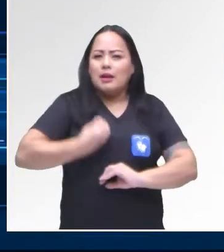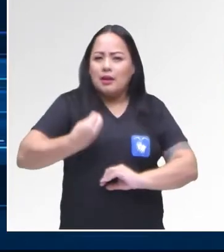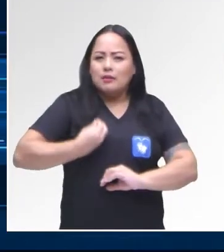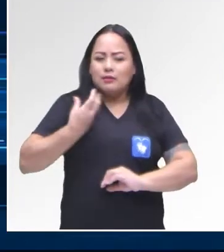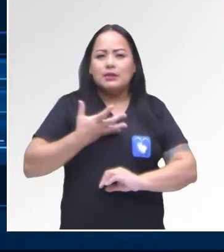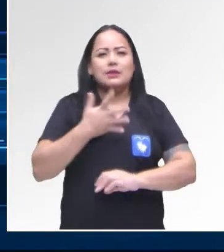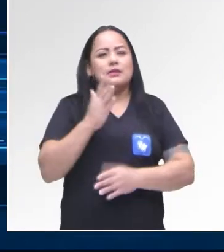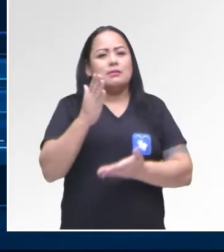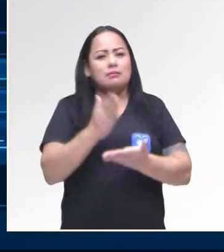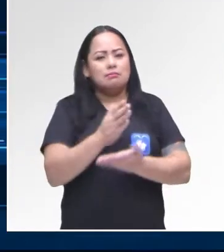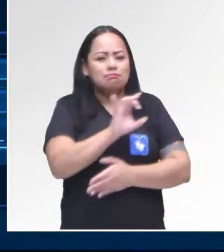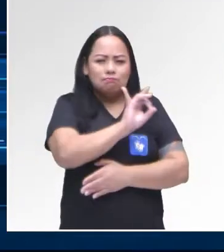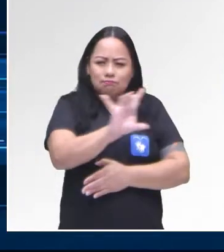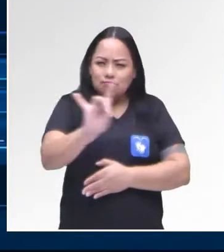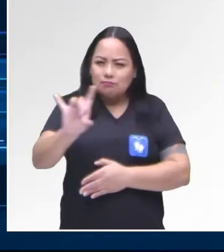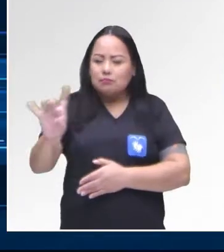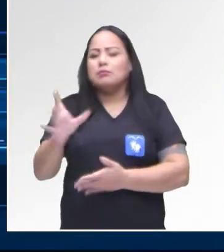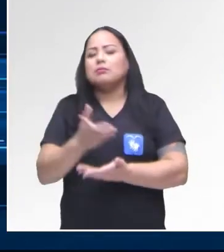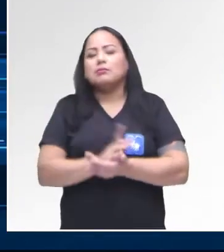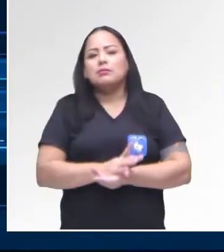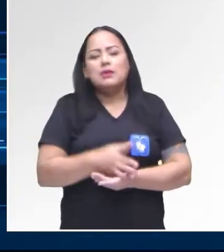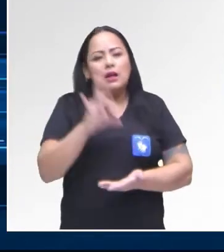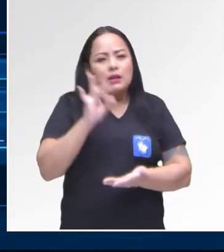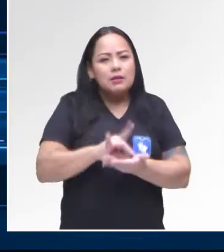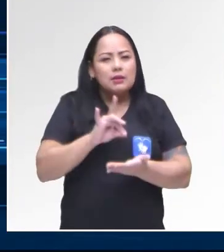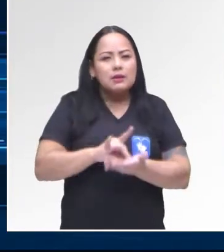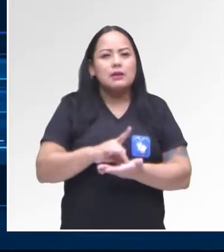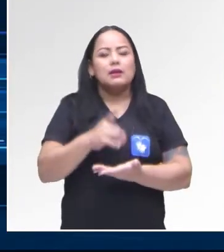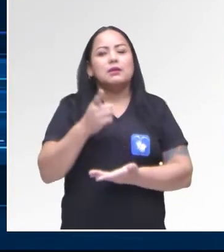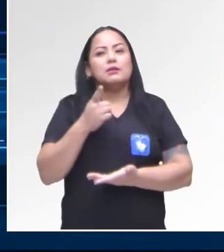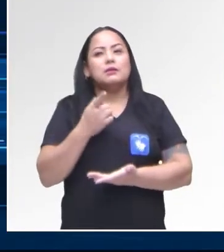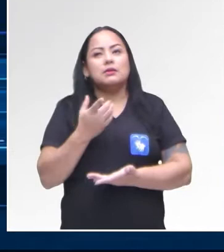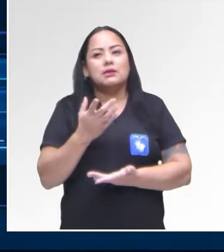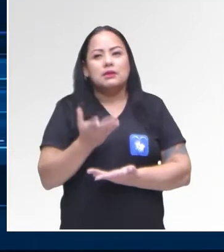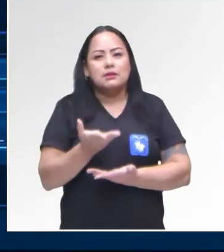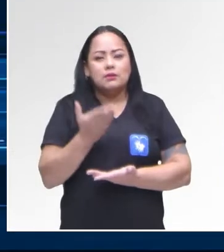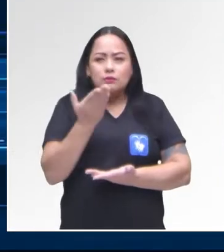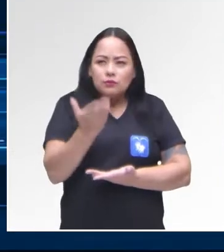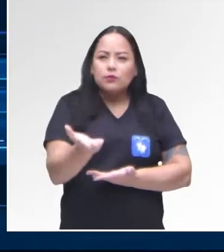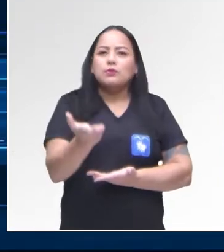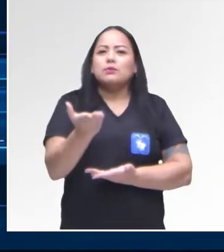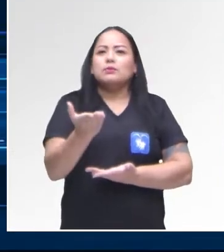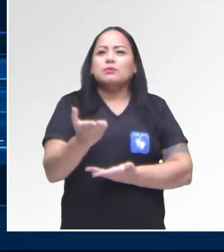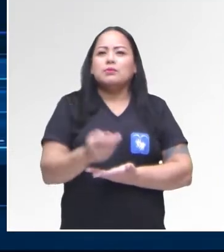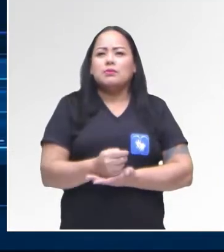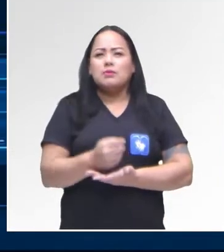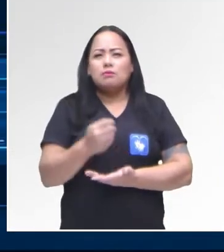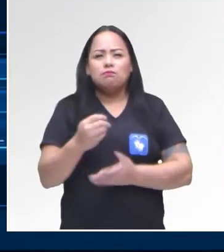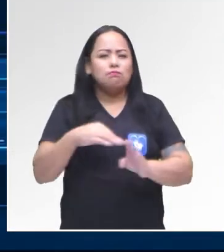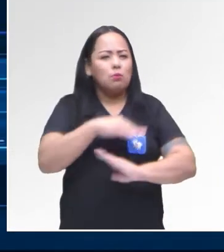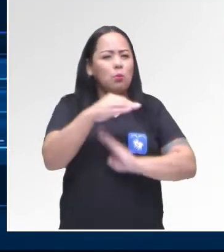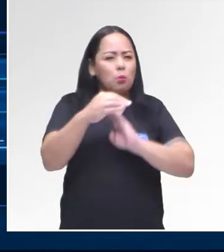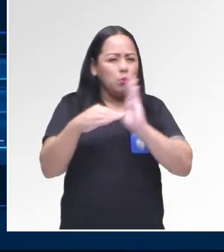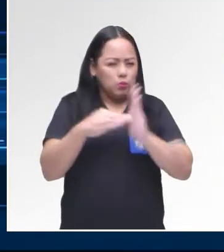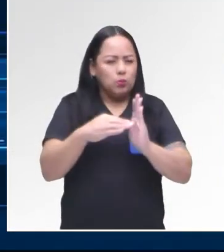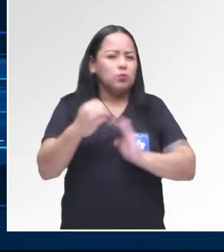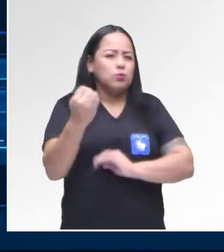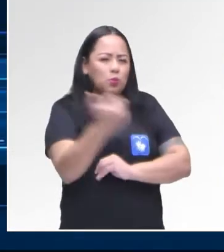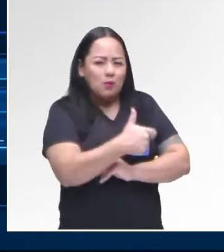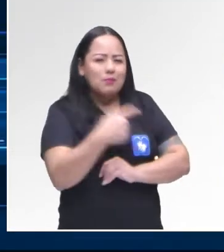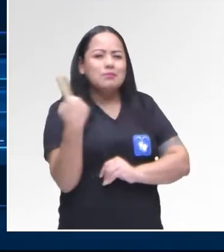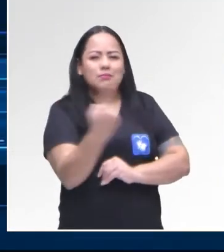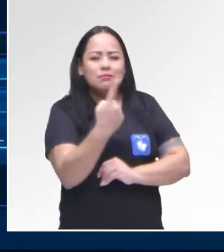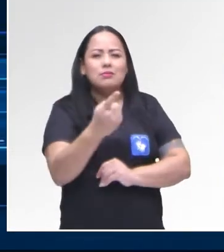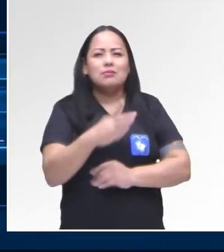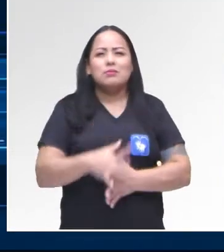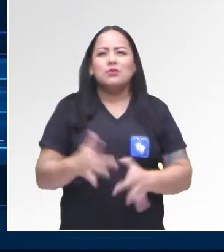nós, não é? É bem provável que você, eu creio que quase todos nós tenhamos tido contato